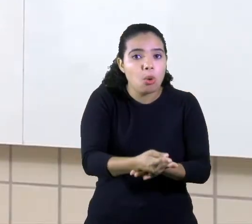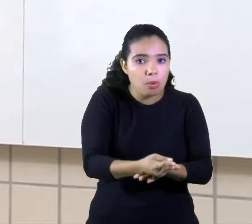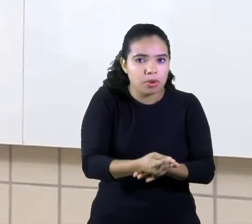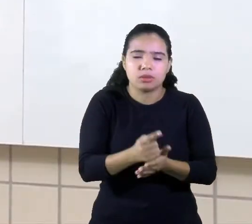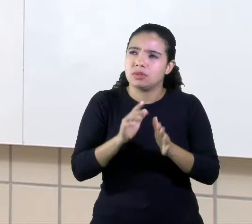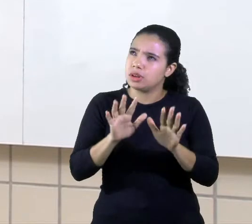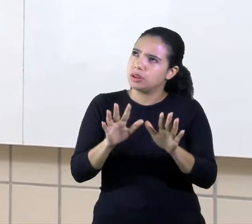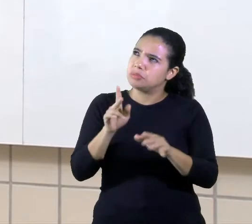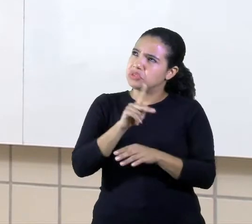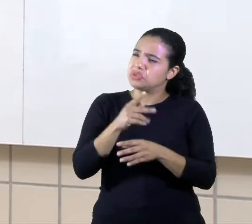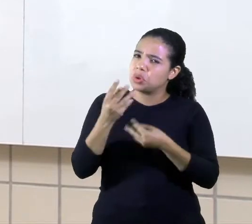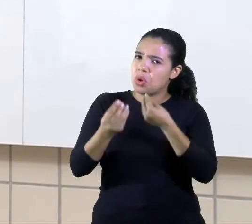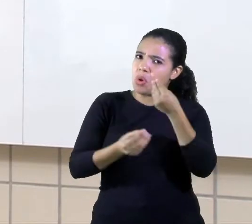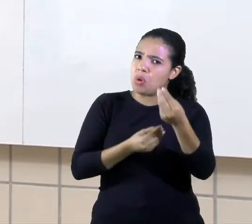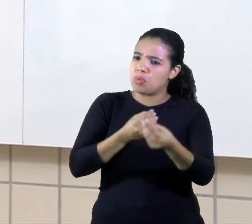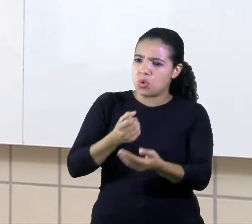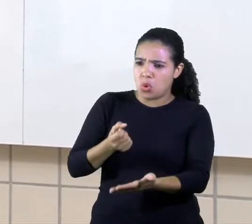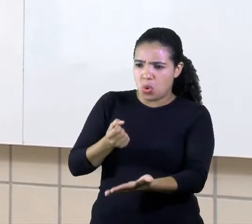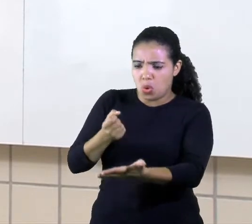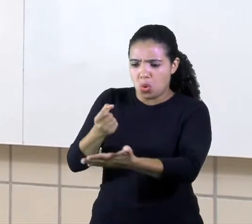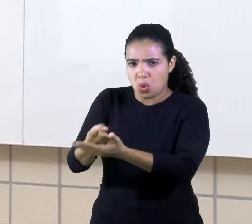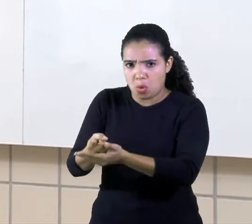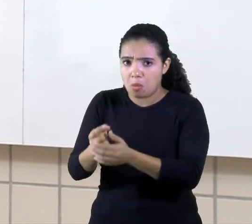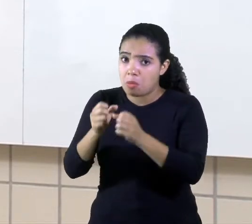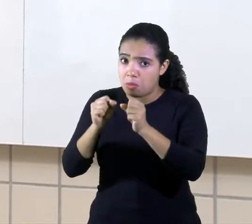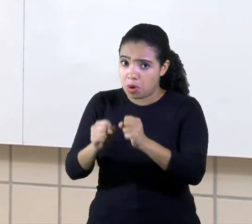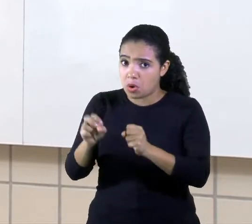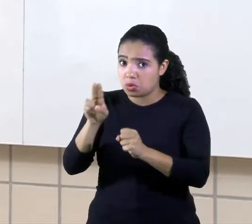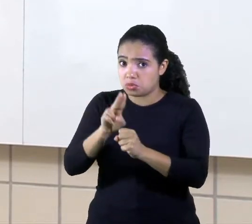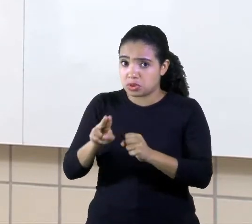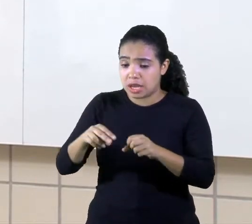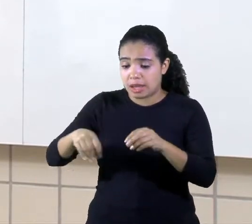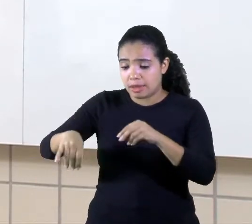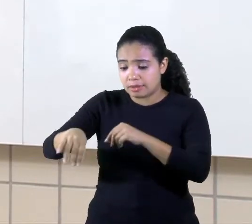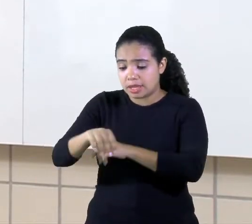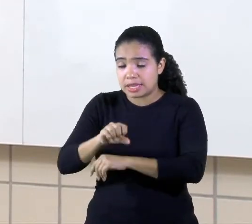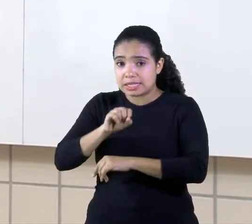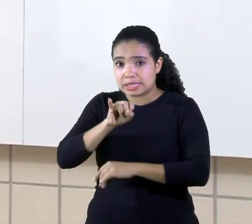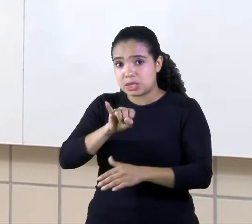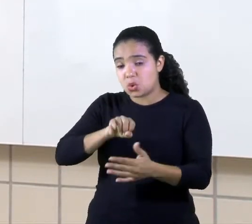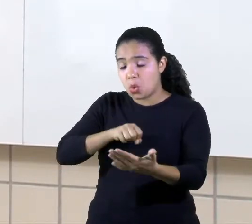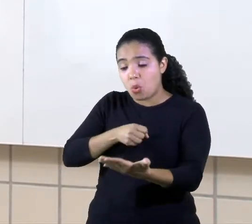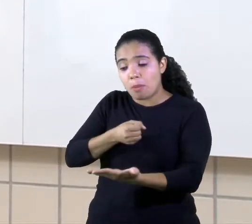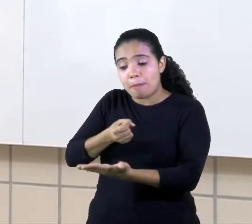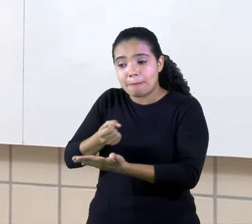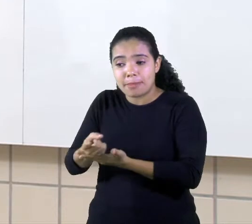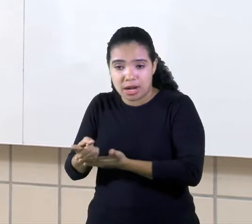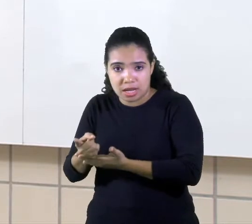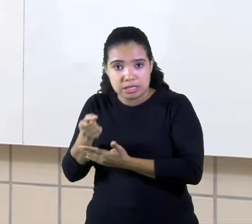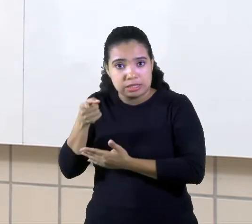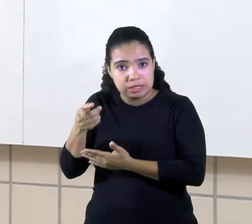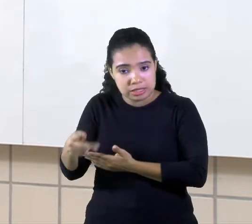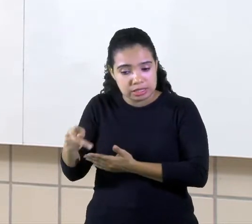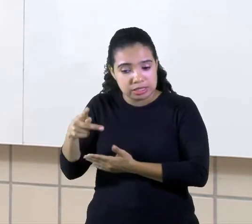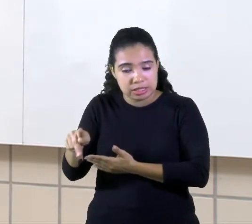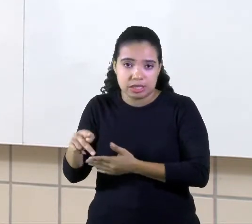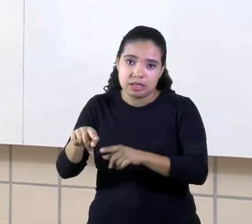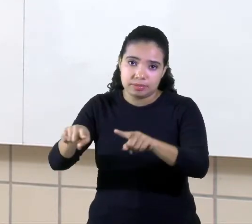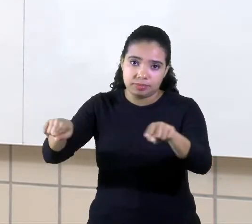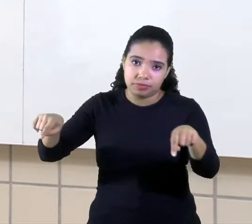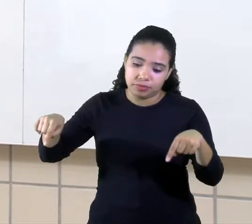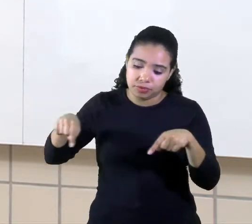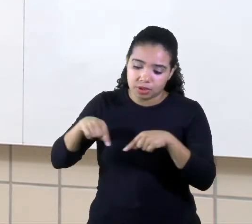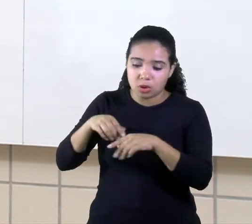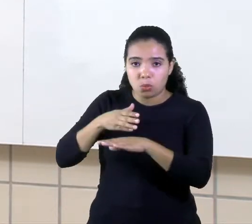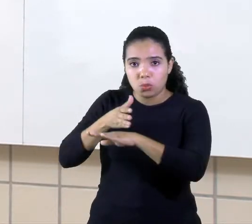compra? Você só poderia utilizar a terra se você comprasse ela. Ou seja, o acesso da